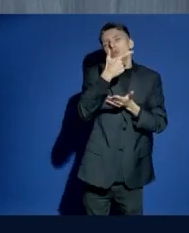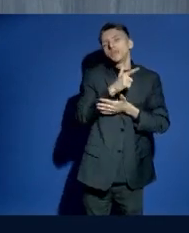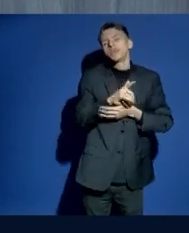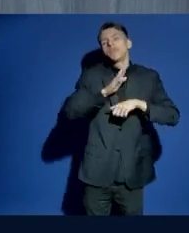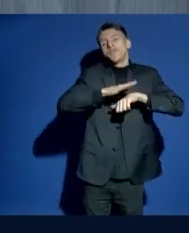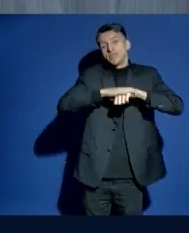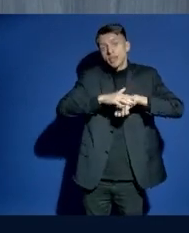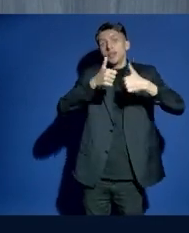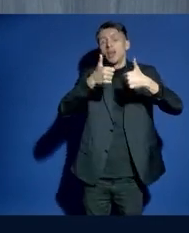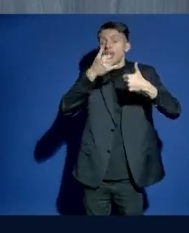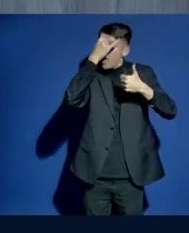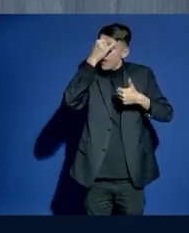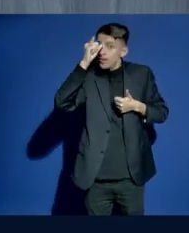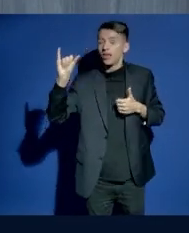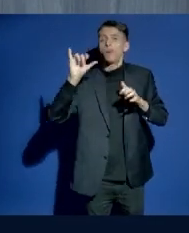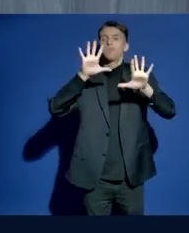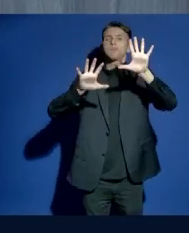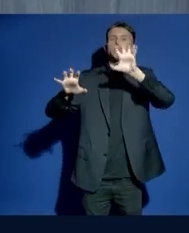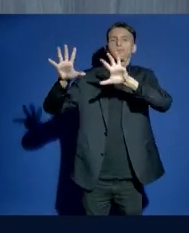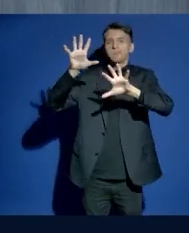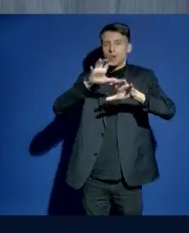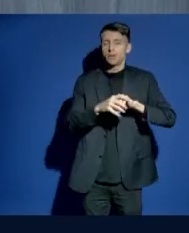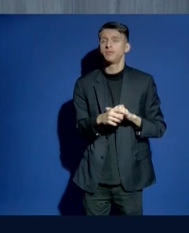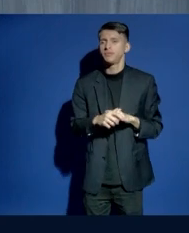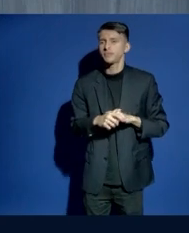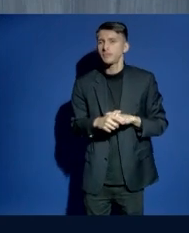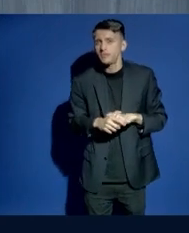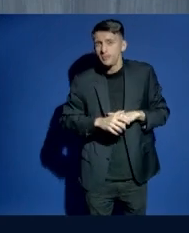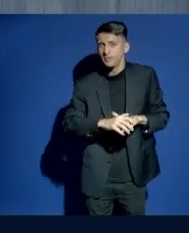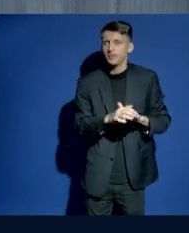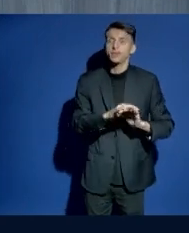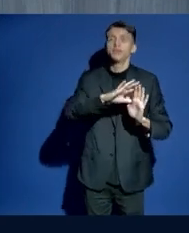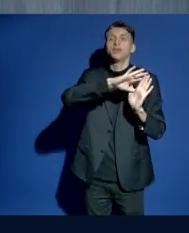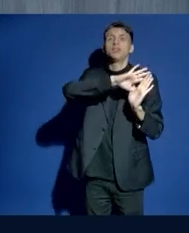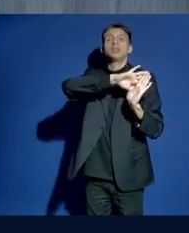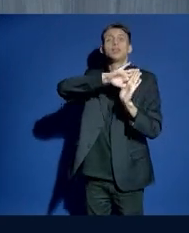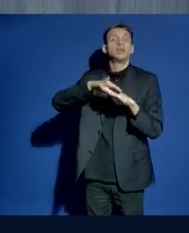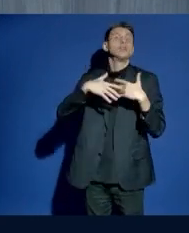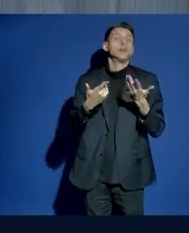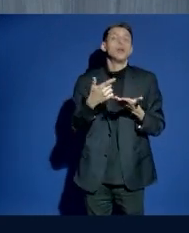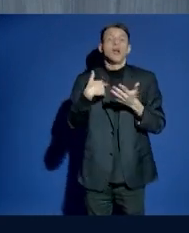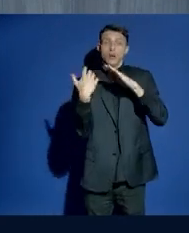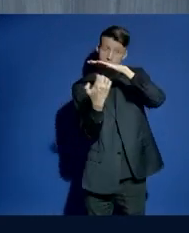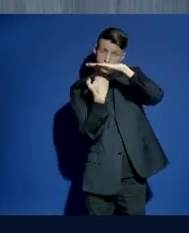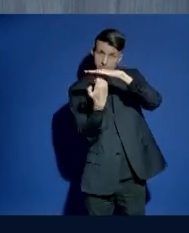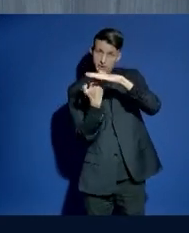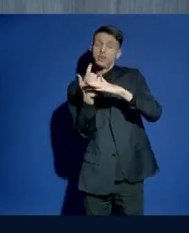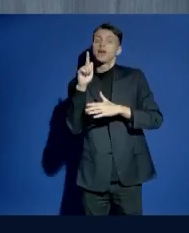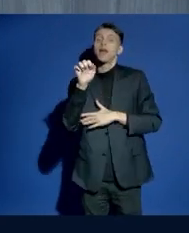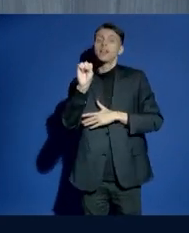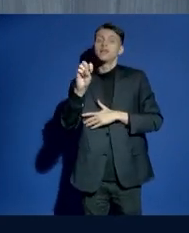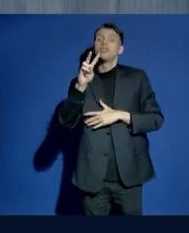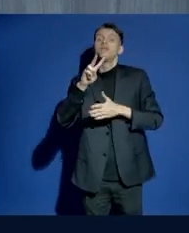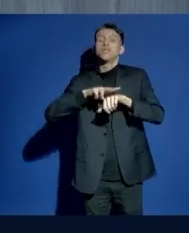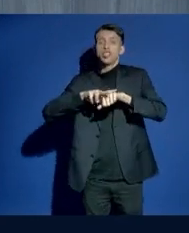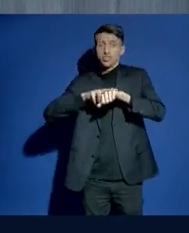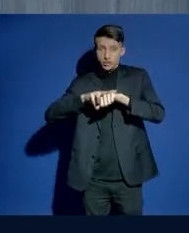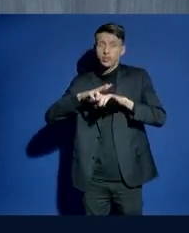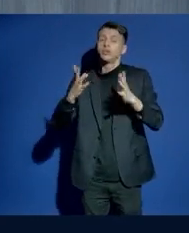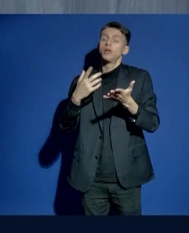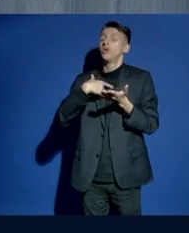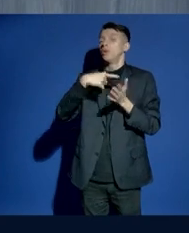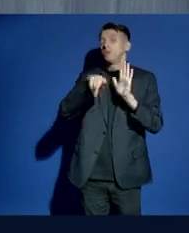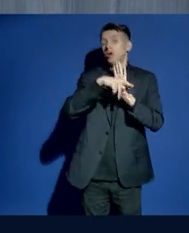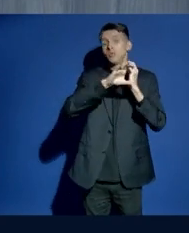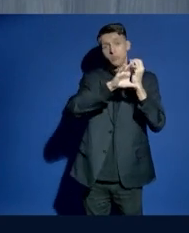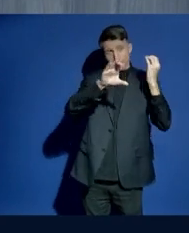é e inclusive me esquecendo uma coisa importante a gás Verde celebrou com a NTS que aqui a transportadora de